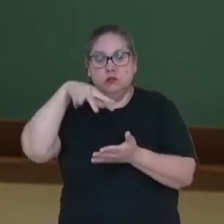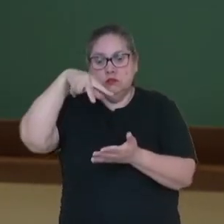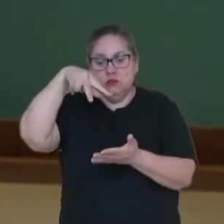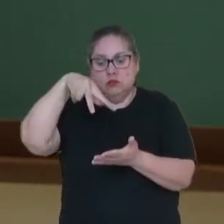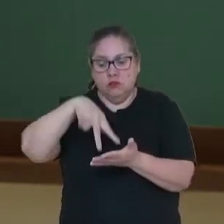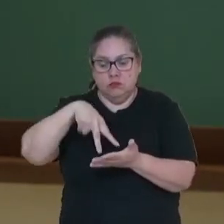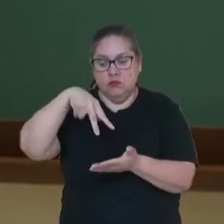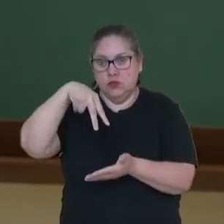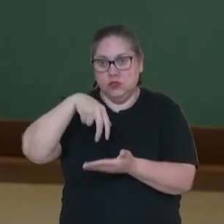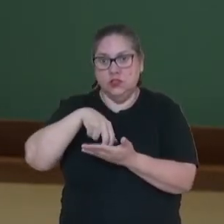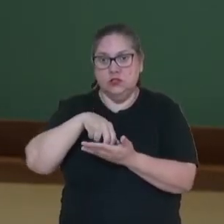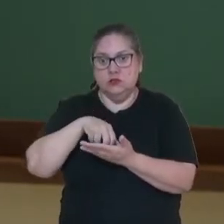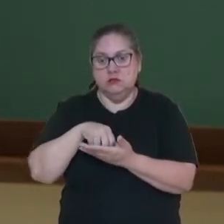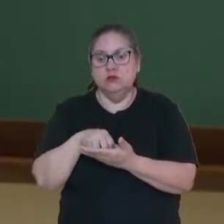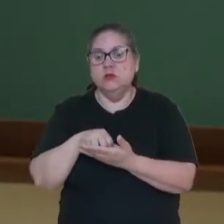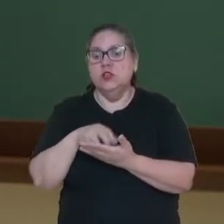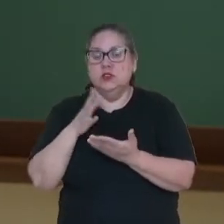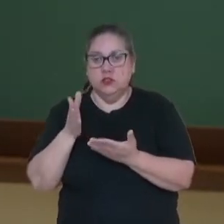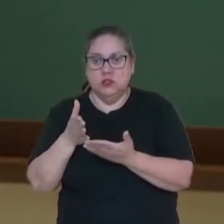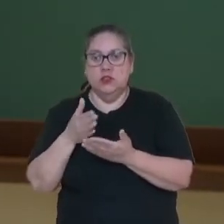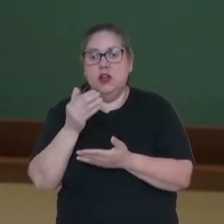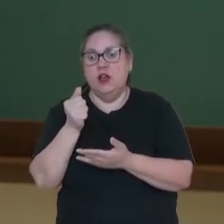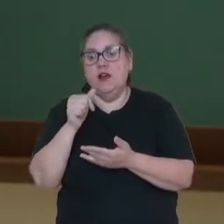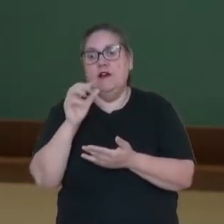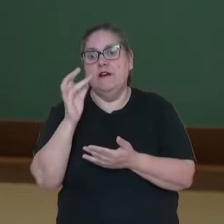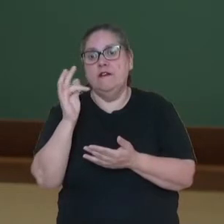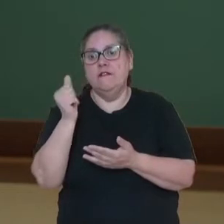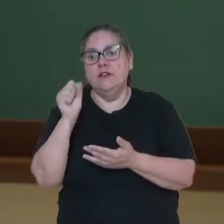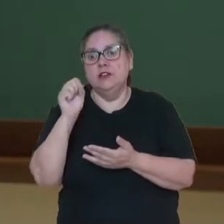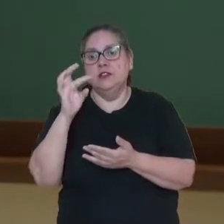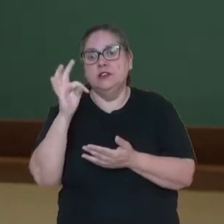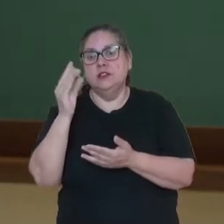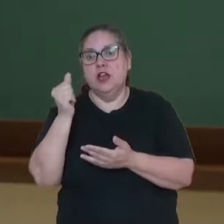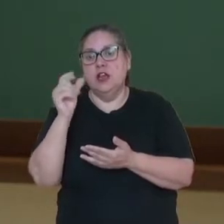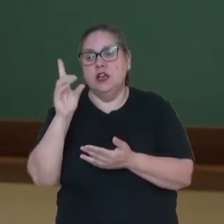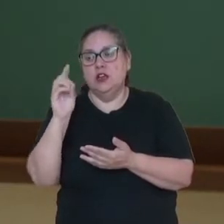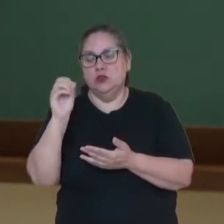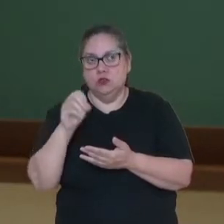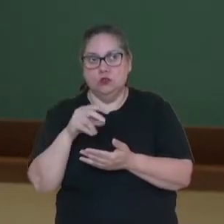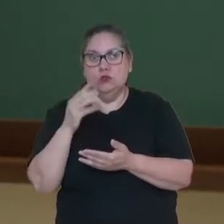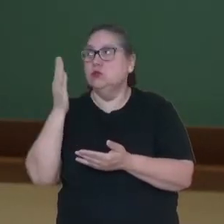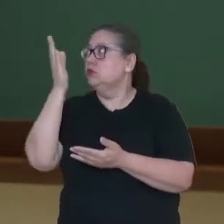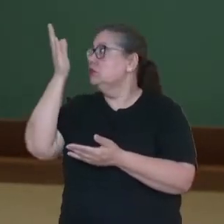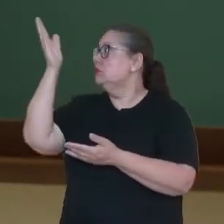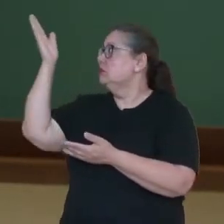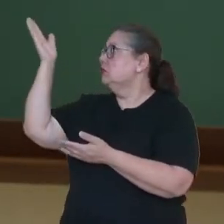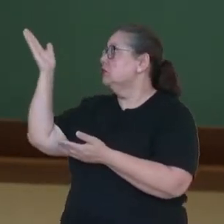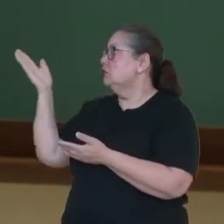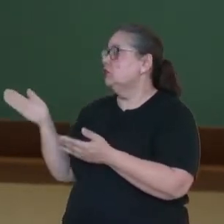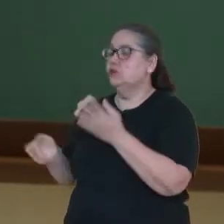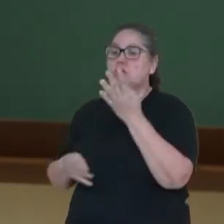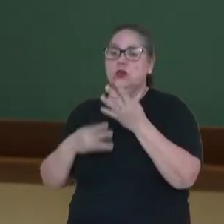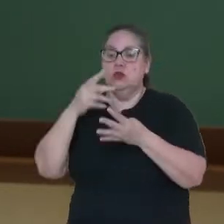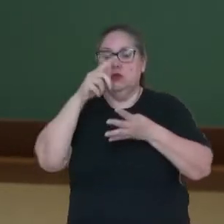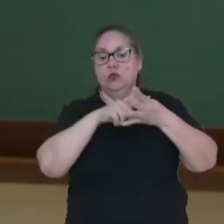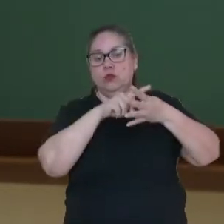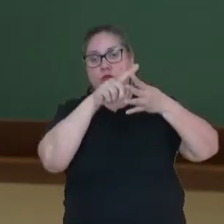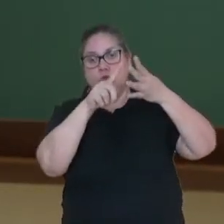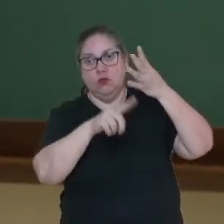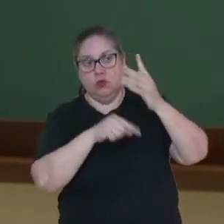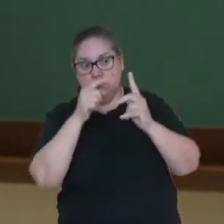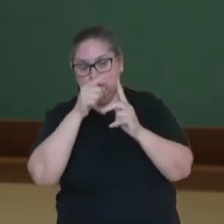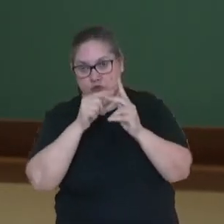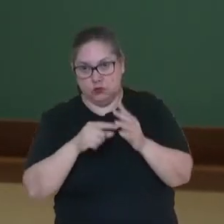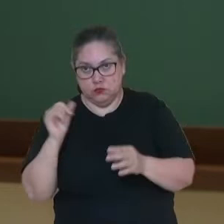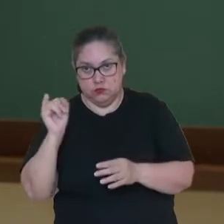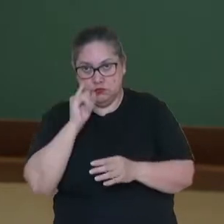ficam afastadas. Esse é o salto afastado. Então temos aí os 4 tipos principais de